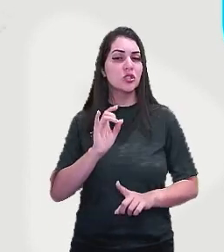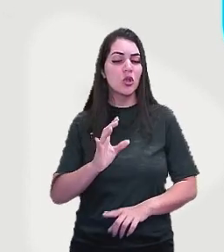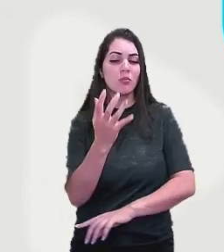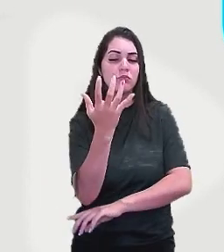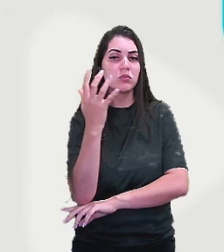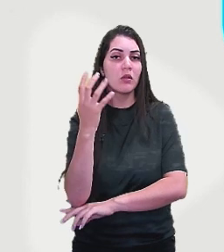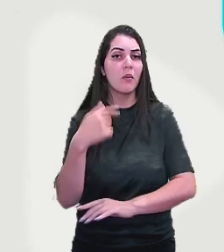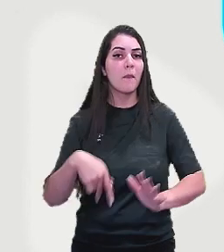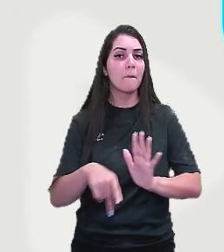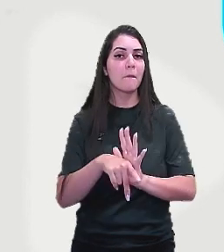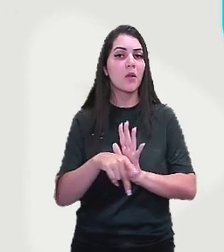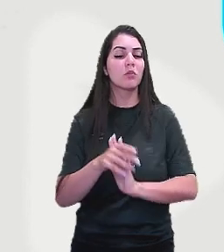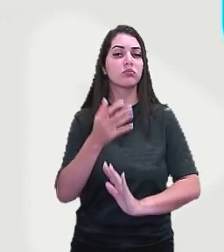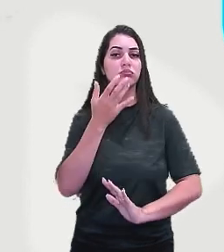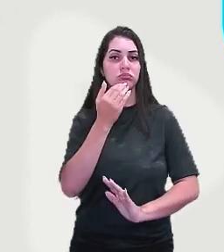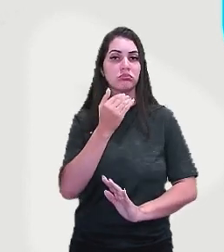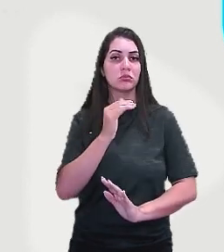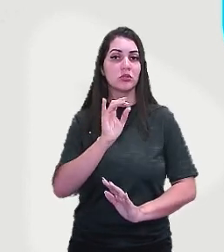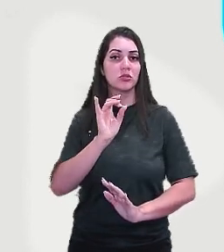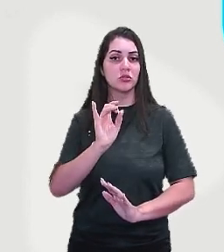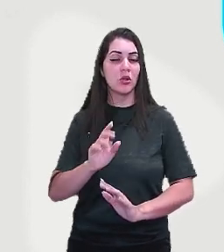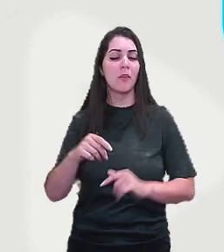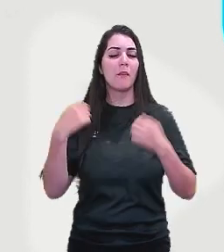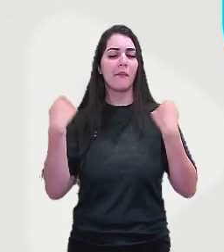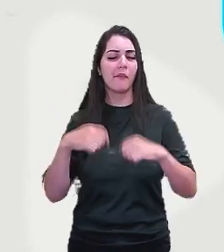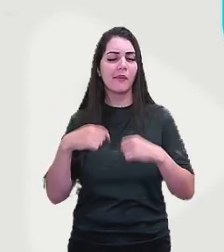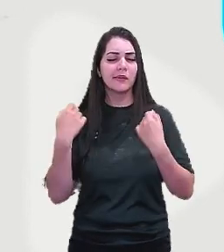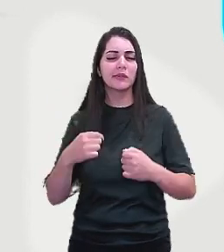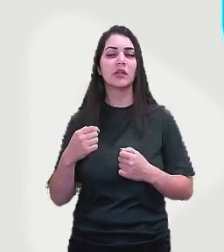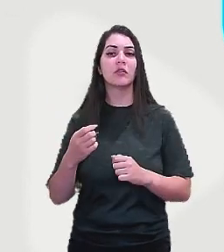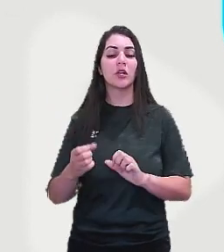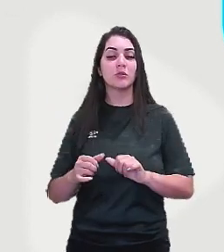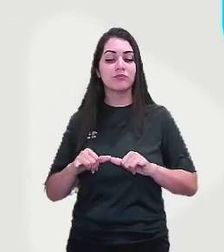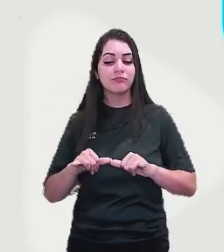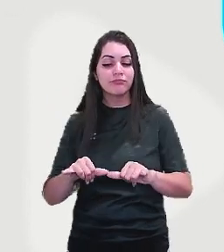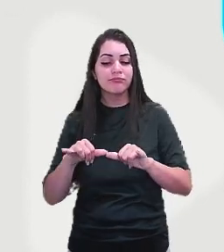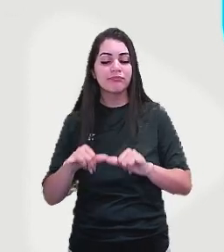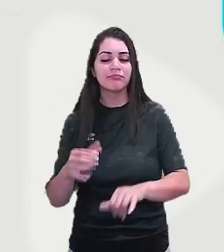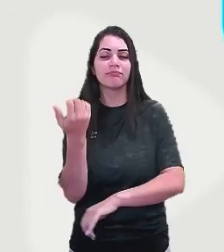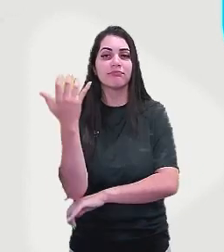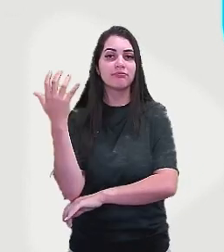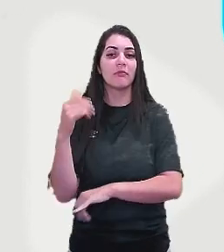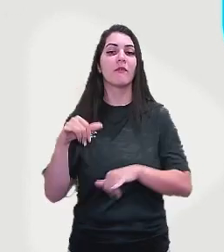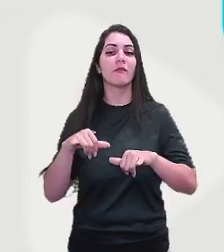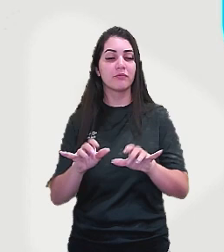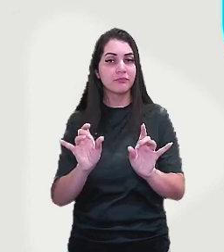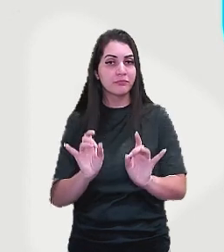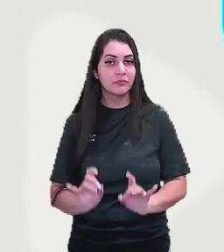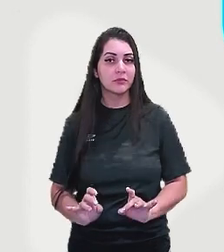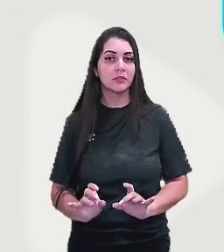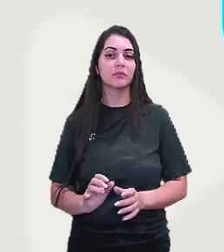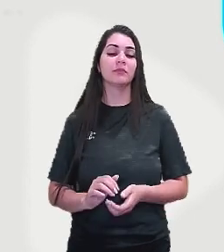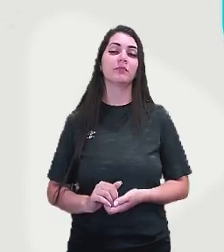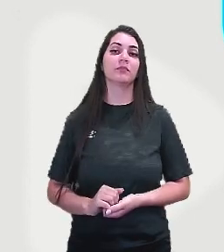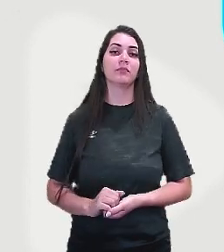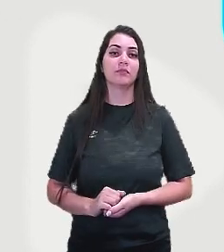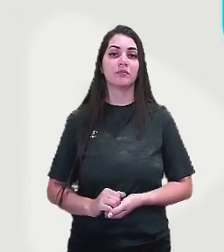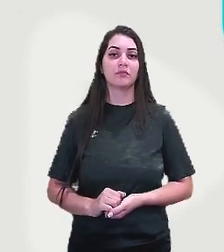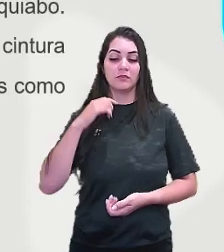consumo. Após isso, era preciso produzir para o mercado, produzir para ser vendido,